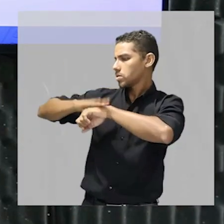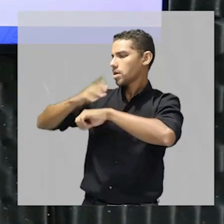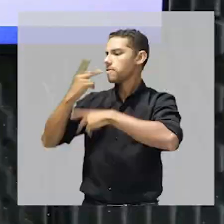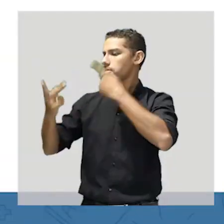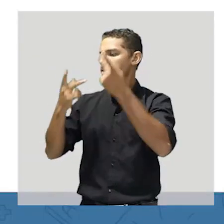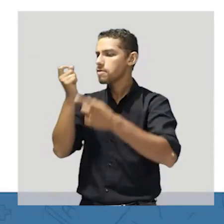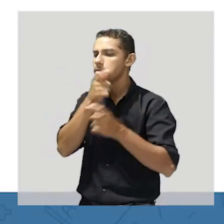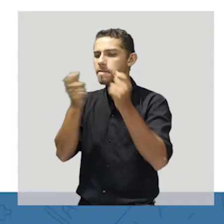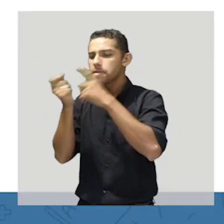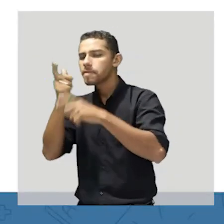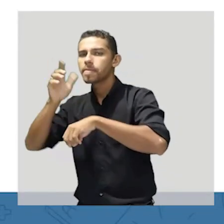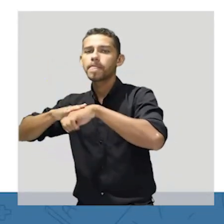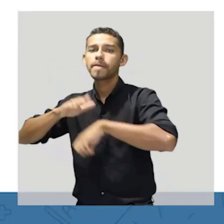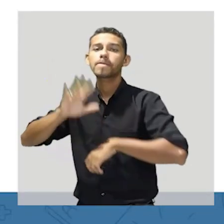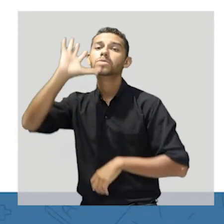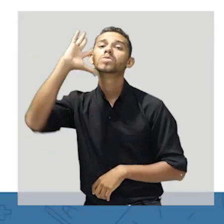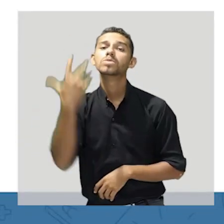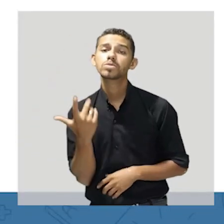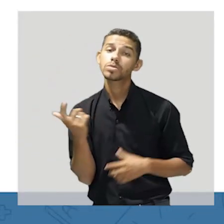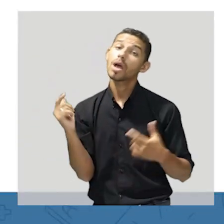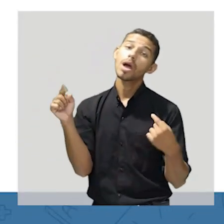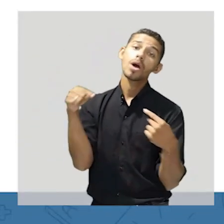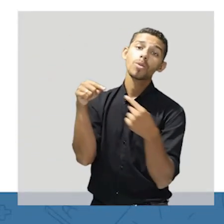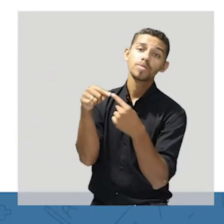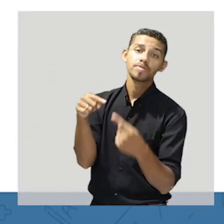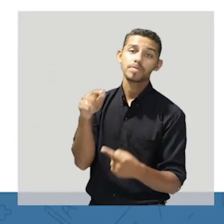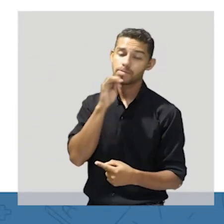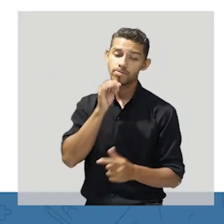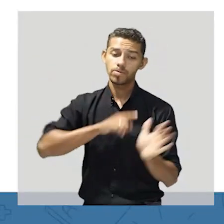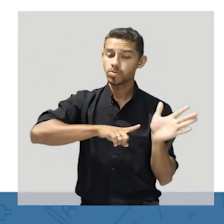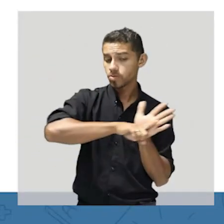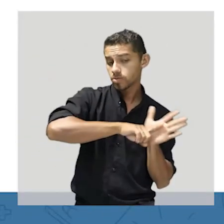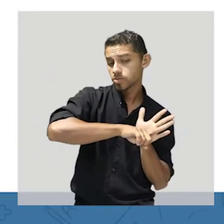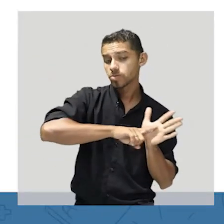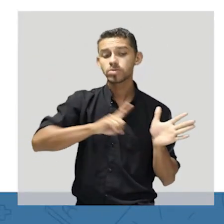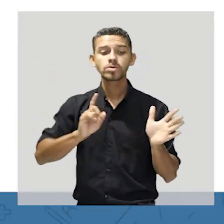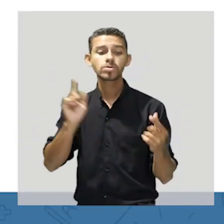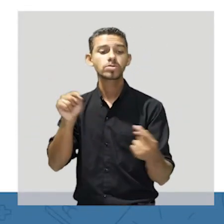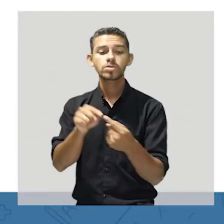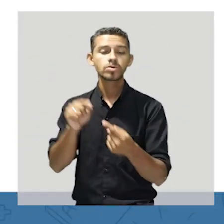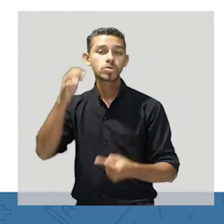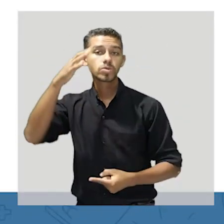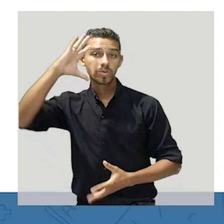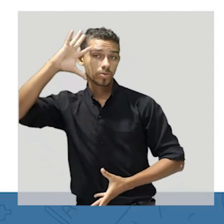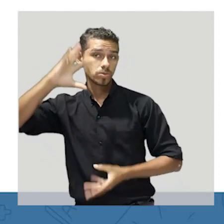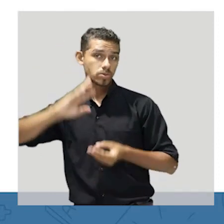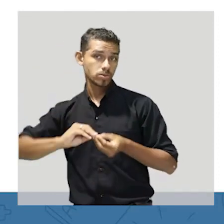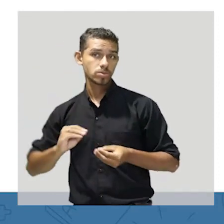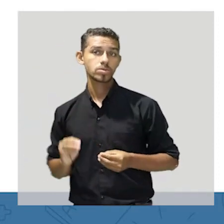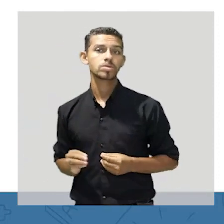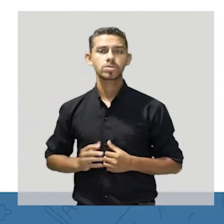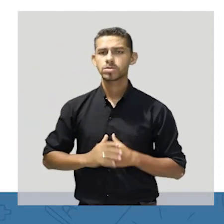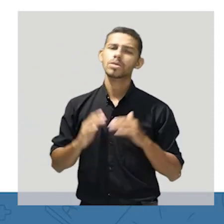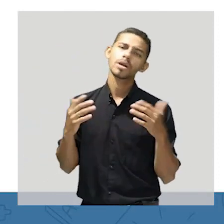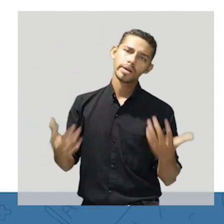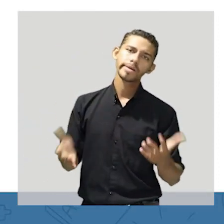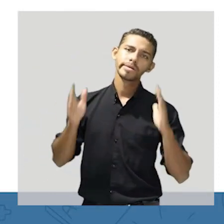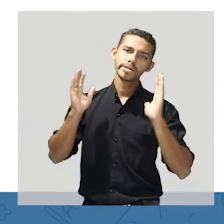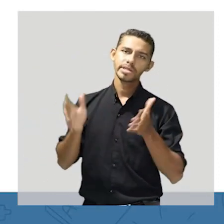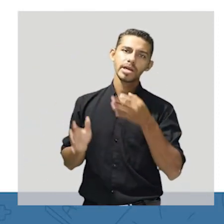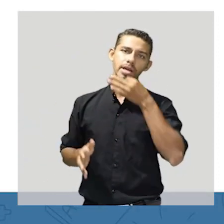situações que envolve a piada então é um objeto de investigação para chegar a uma conclusão né quem aqui nunca